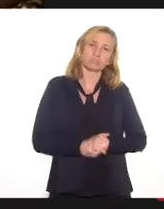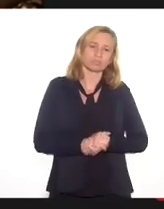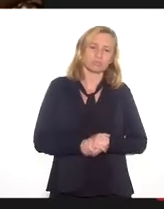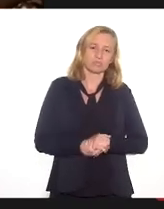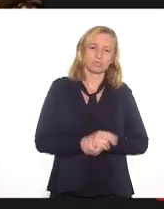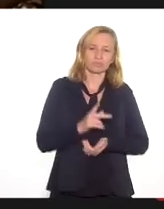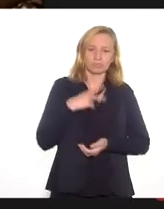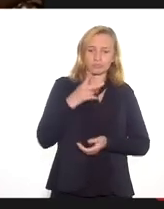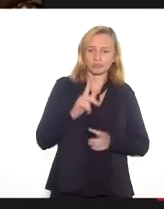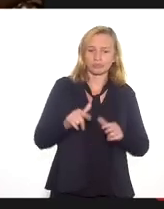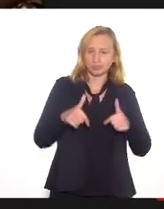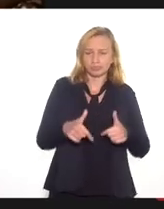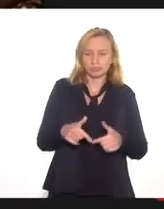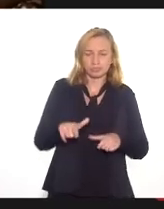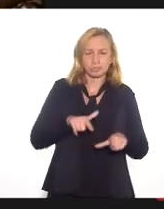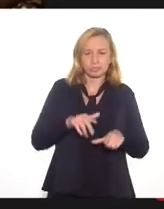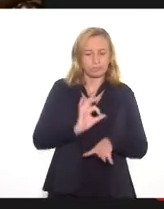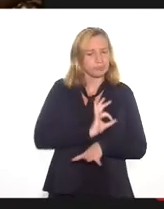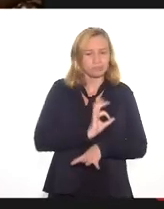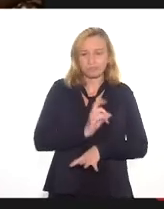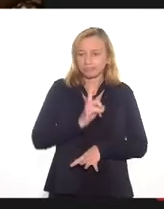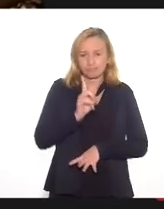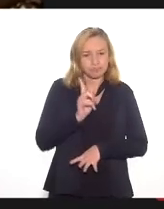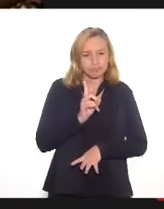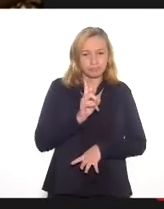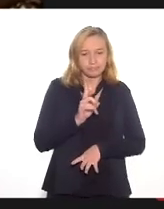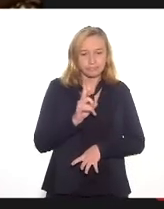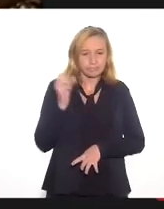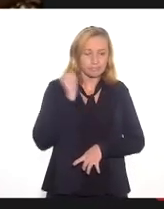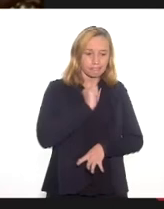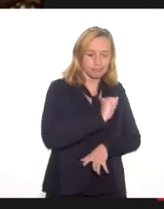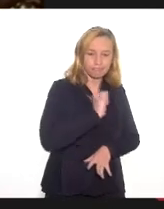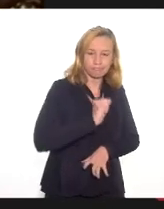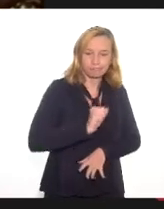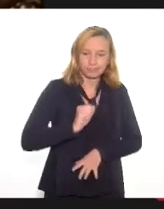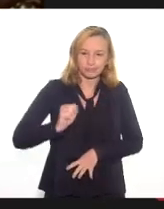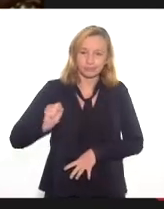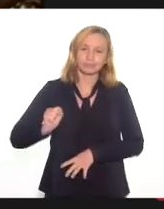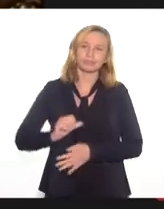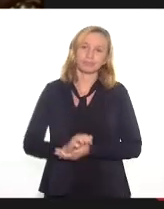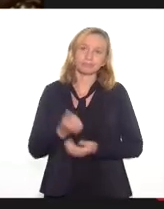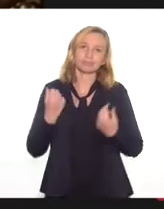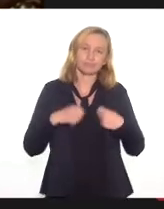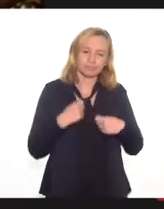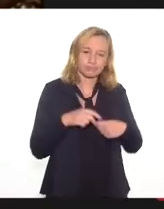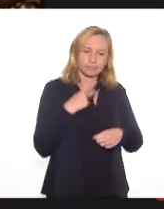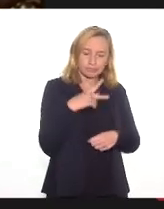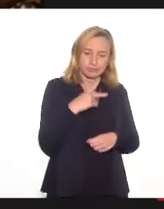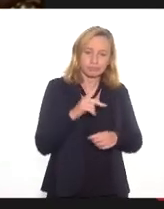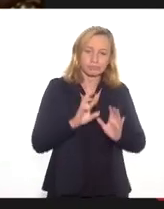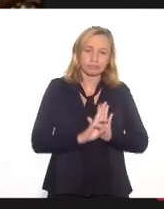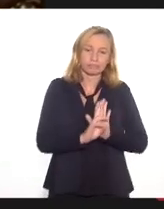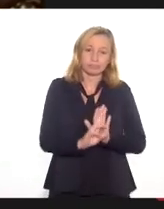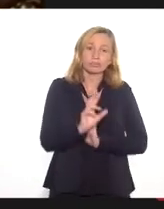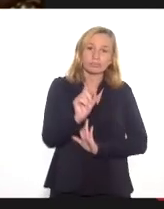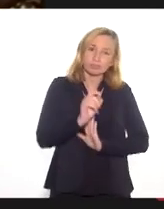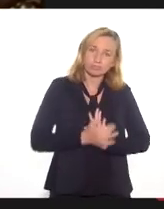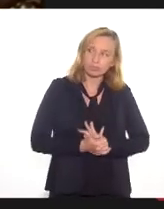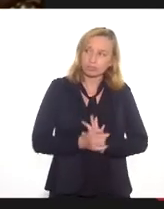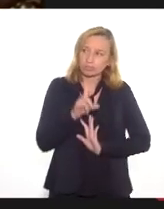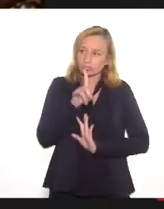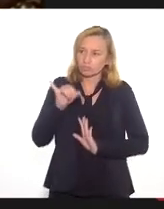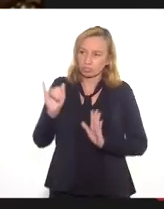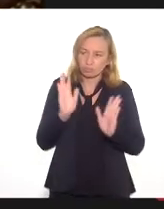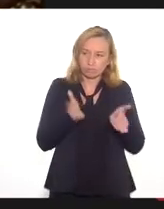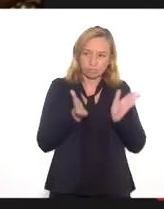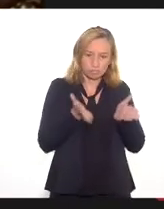que foi uma operação policial não foi foi um massacre precisamos dizer o que que isso representa nos dias de